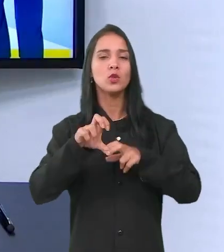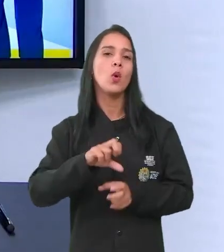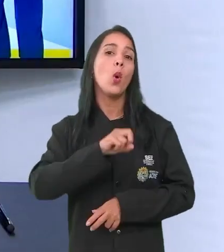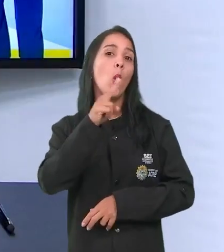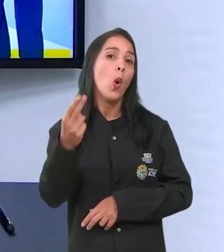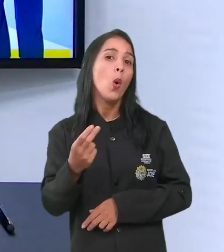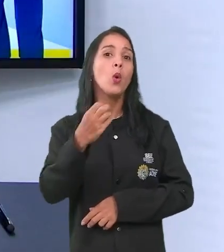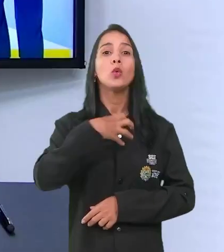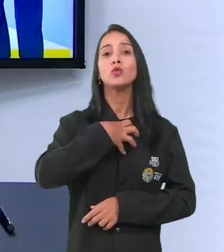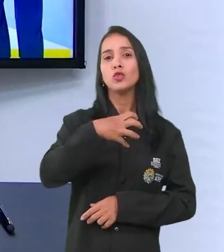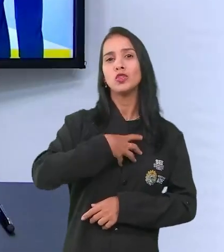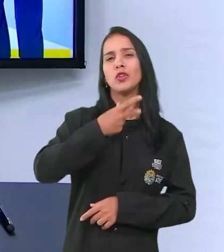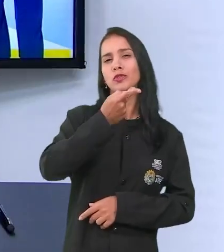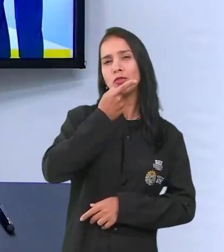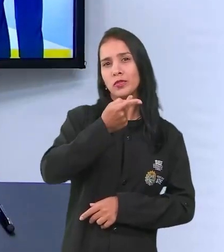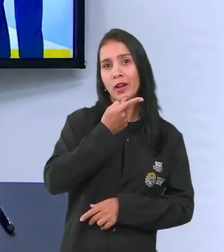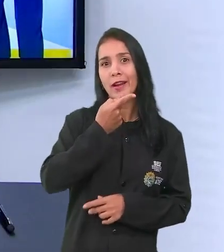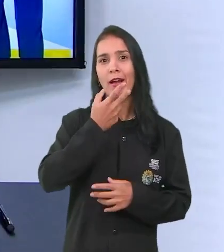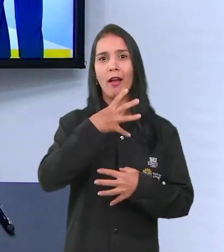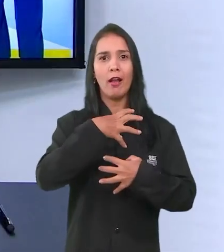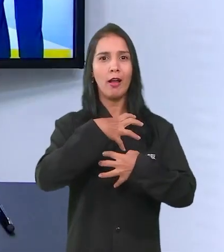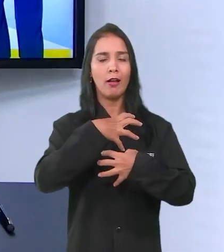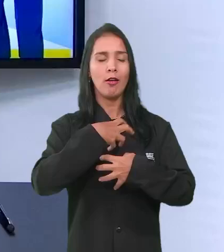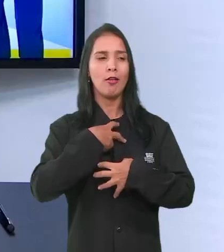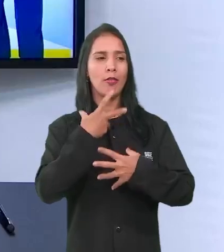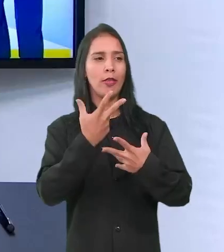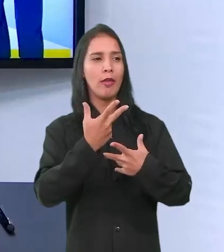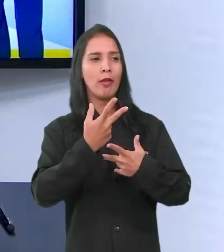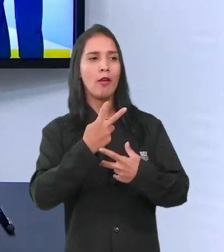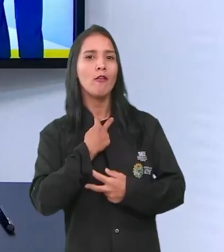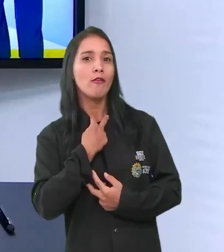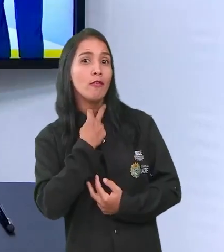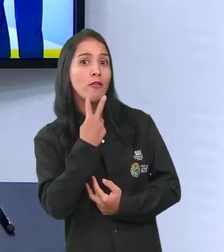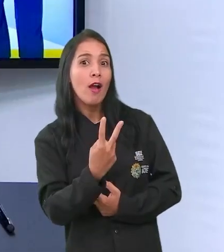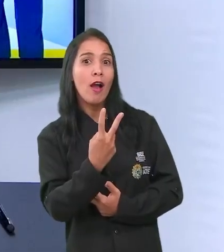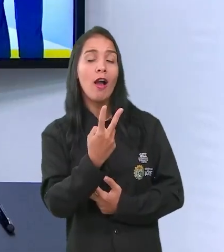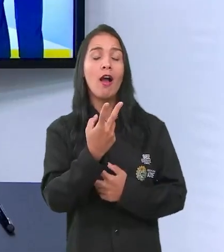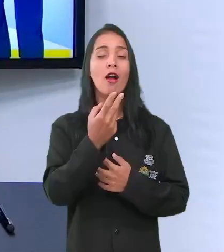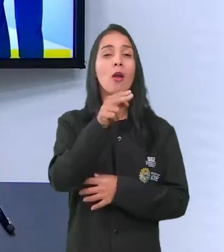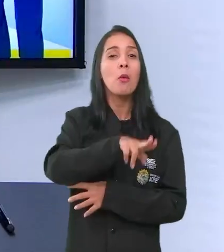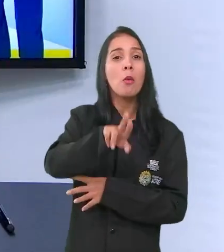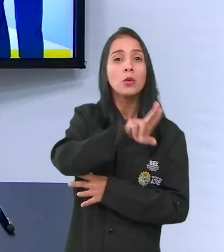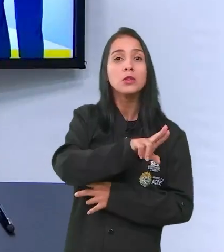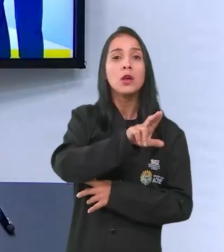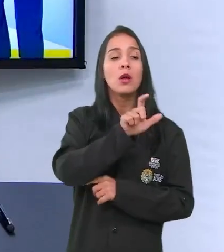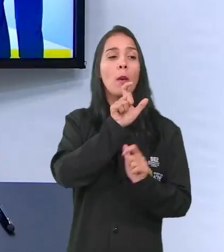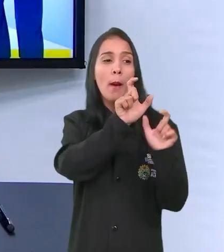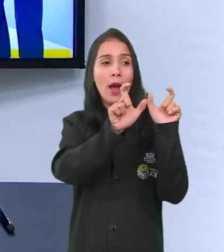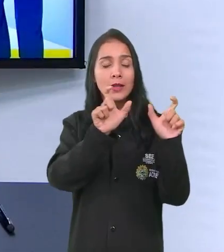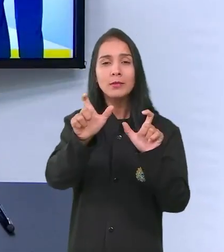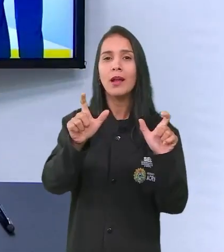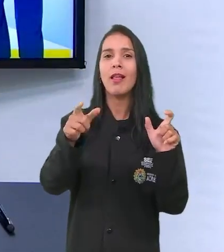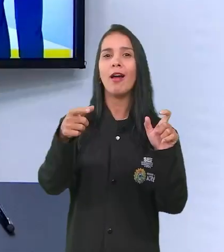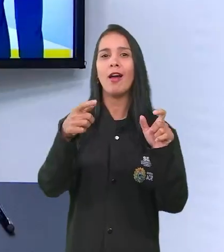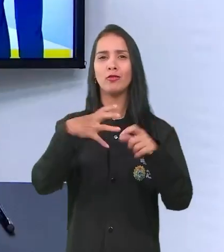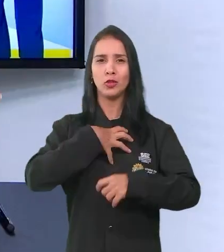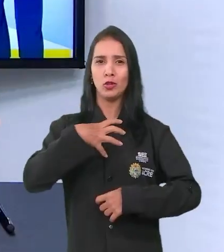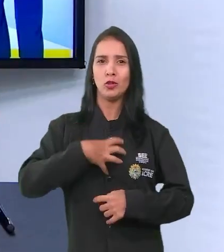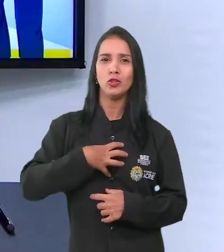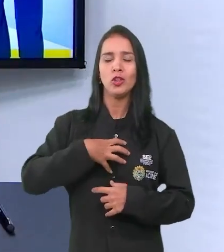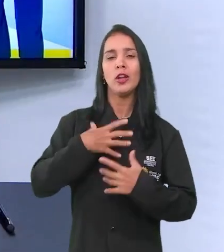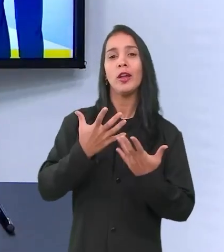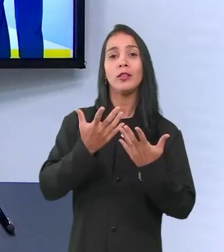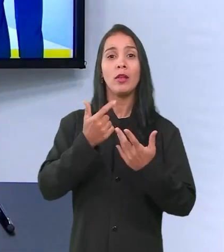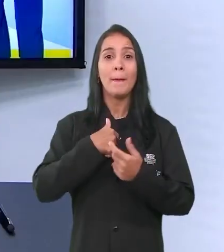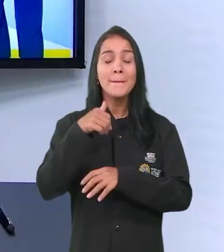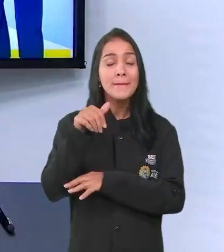você vai prestar mais atenção à forma que ela fala, os trejeitos, os gestos, do que mesmo o que ela está